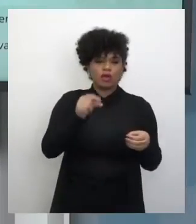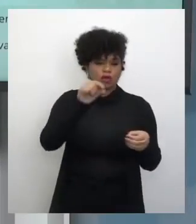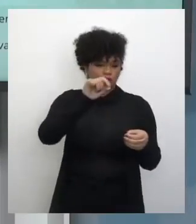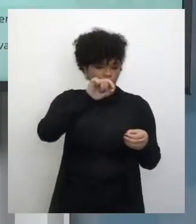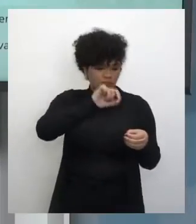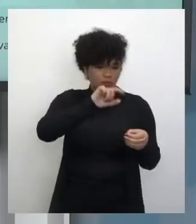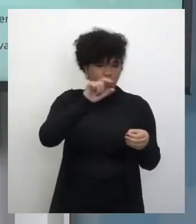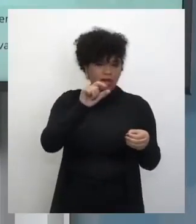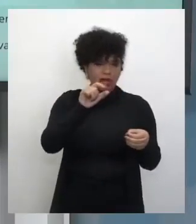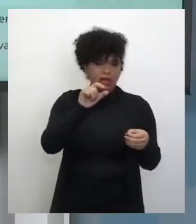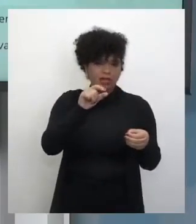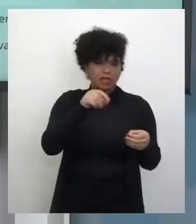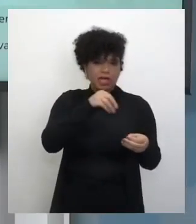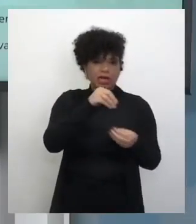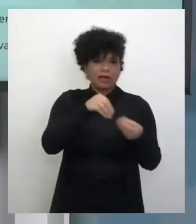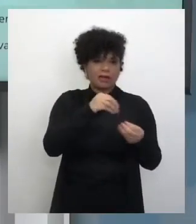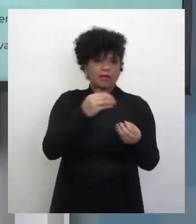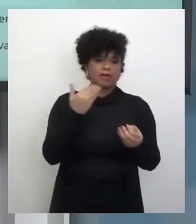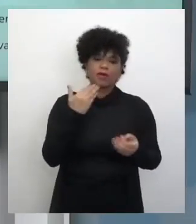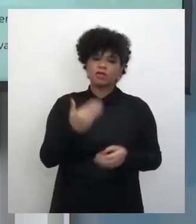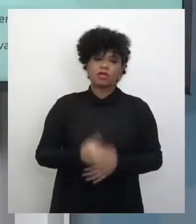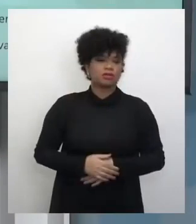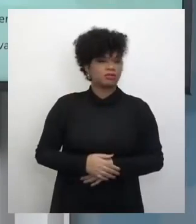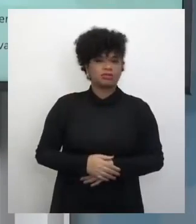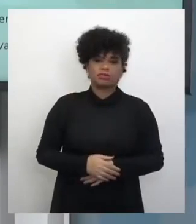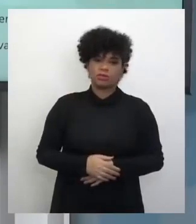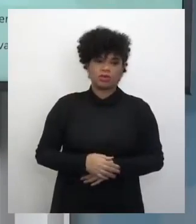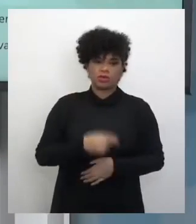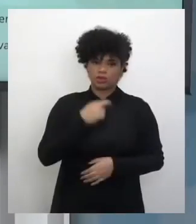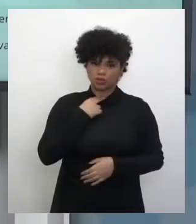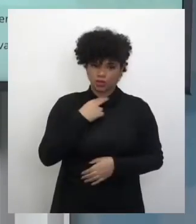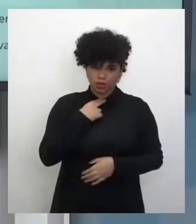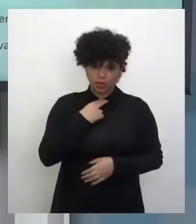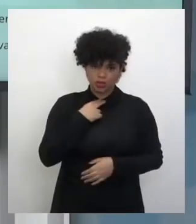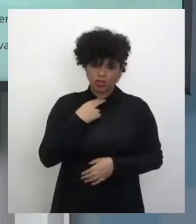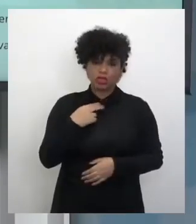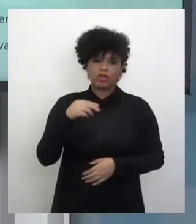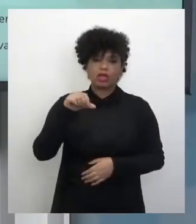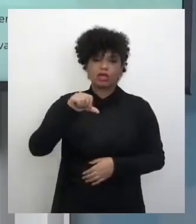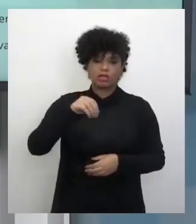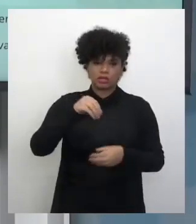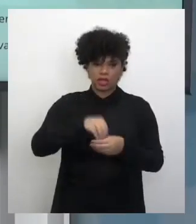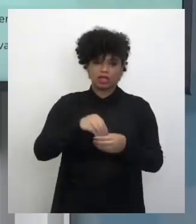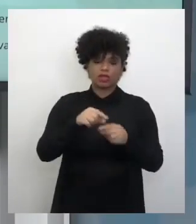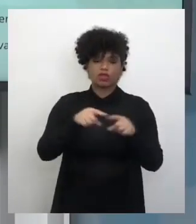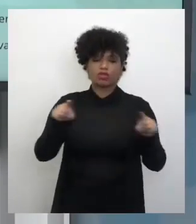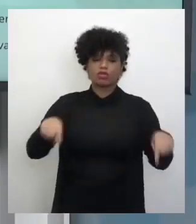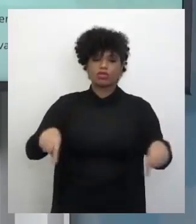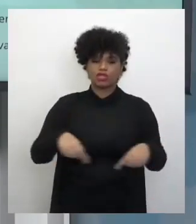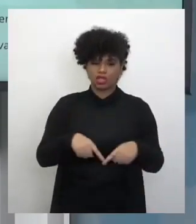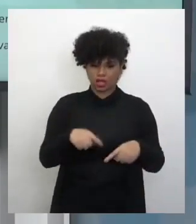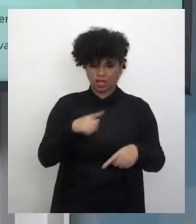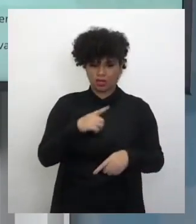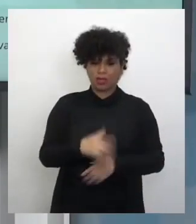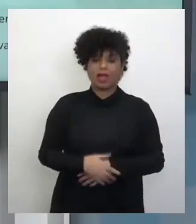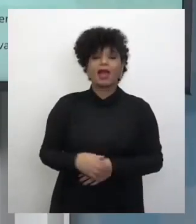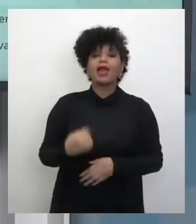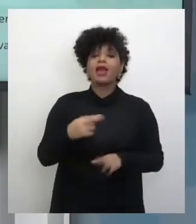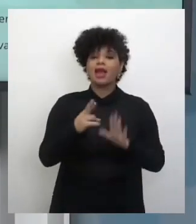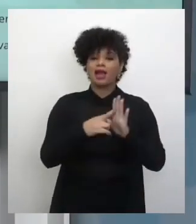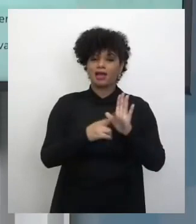pessoa quer lá brincar para mostrar. Isso não é recomendado, não pode se fazer em laboratório de química. Essa regra, ela